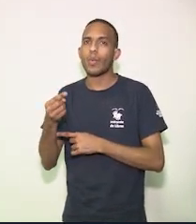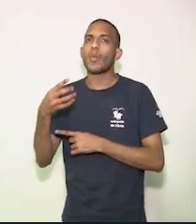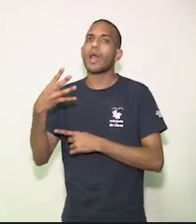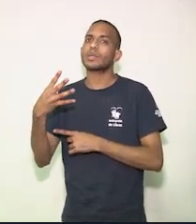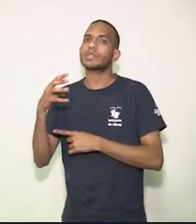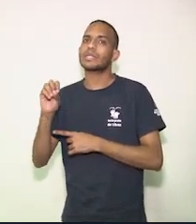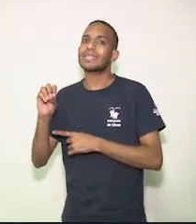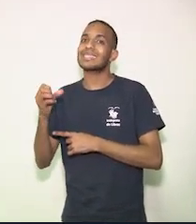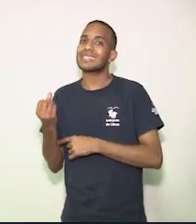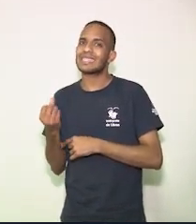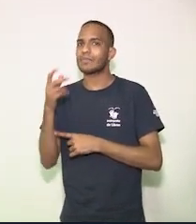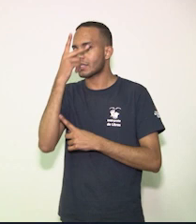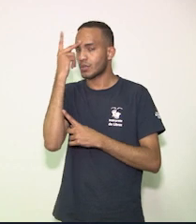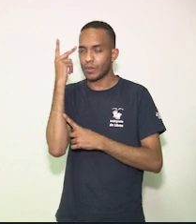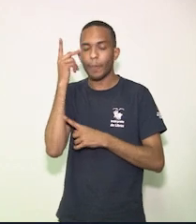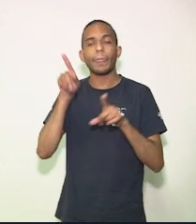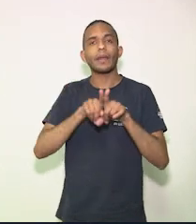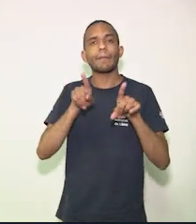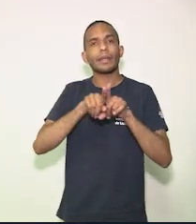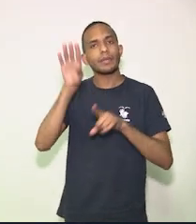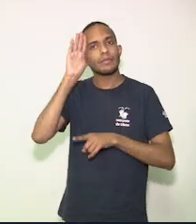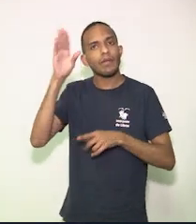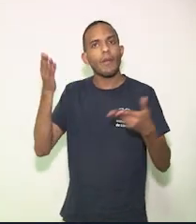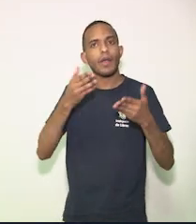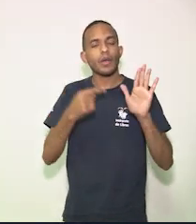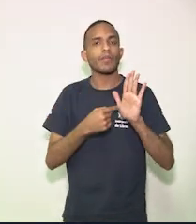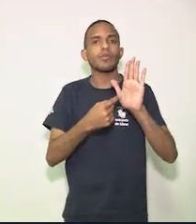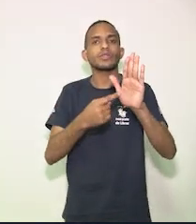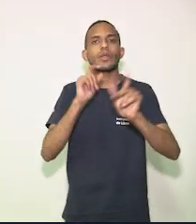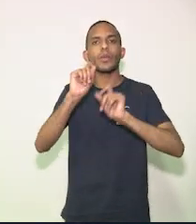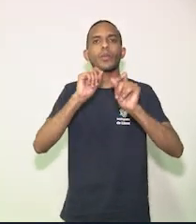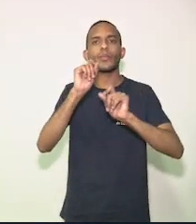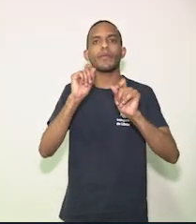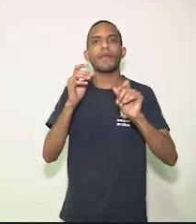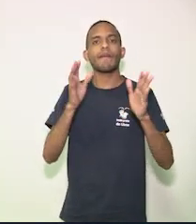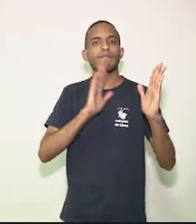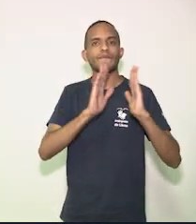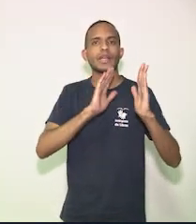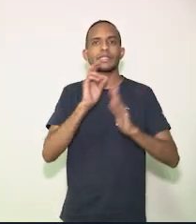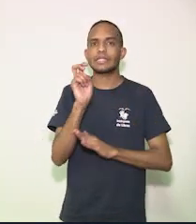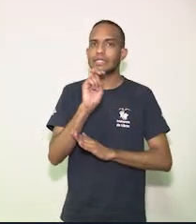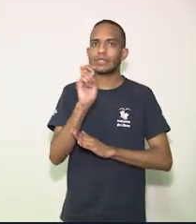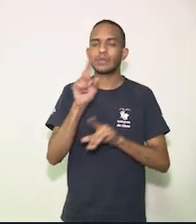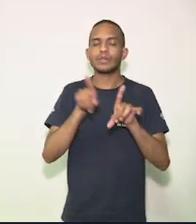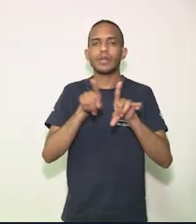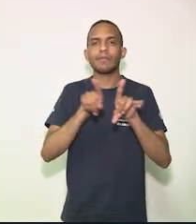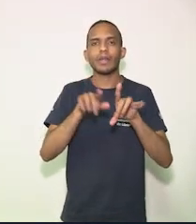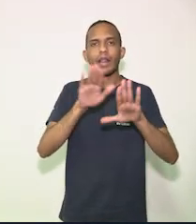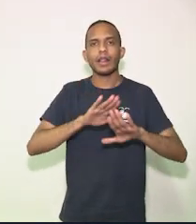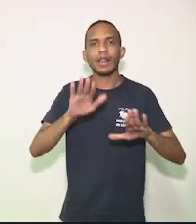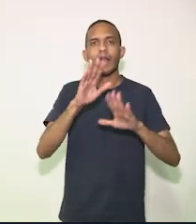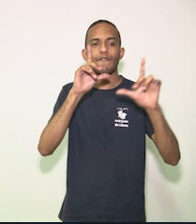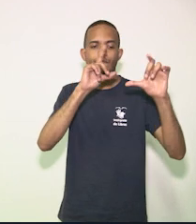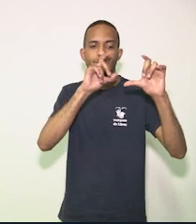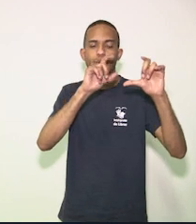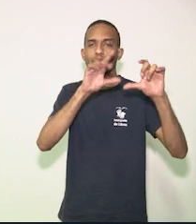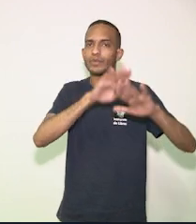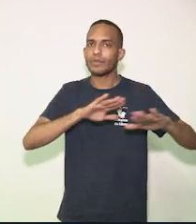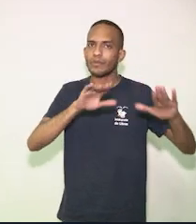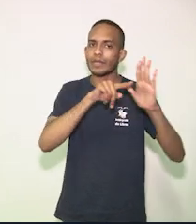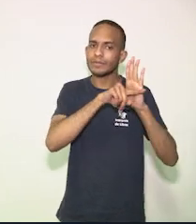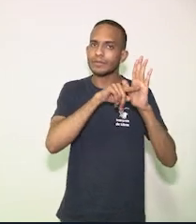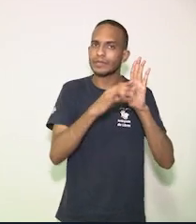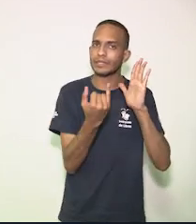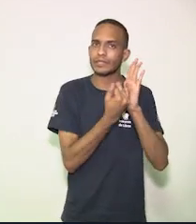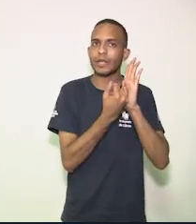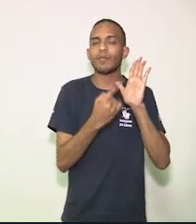1.875.406 pessoas. O destaque aí nesta apresentação é para a fase 5, onde a fotografia